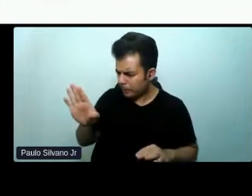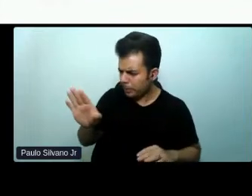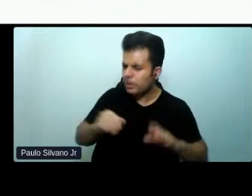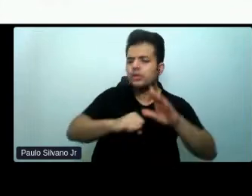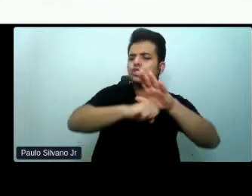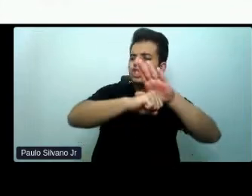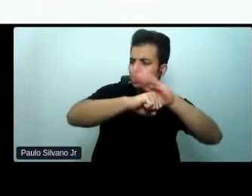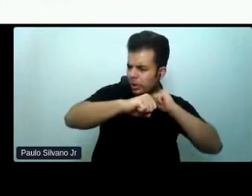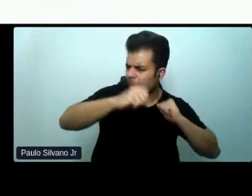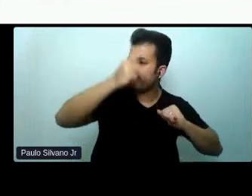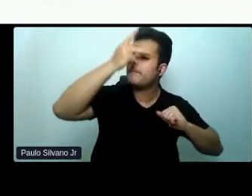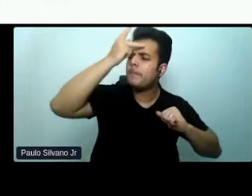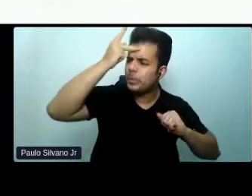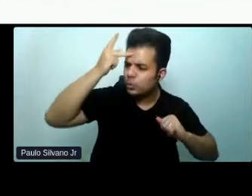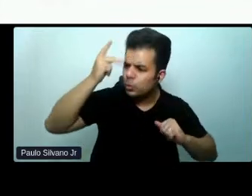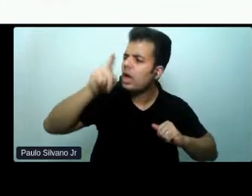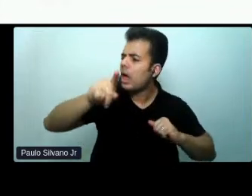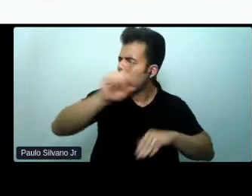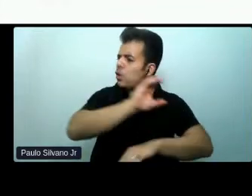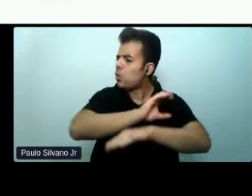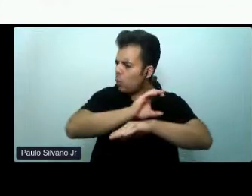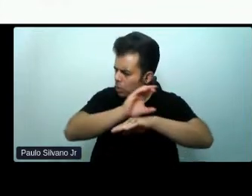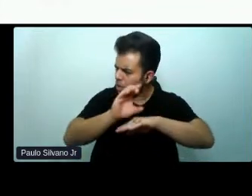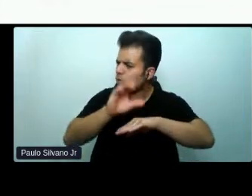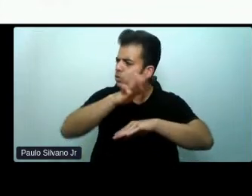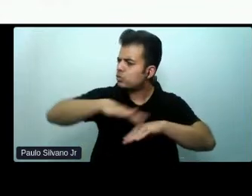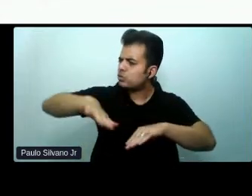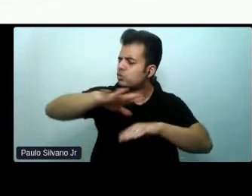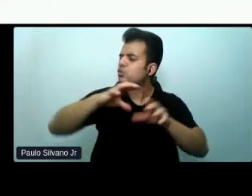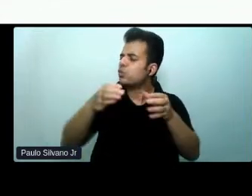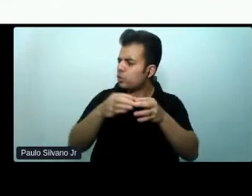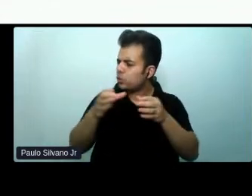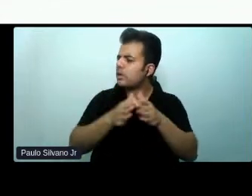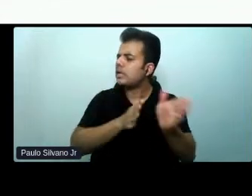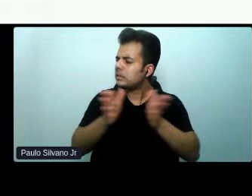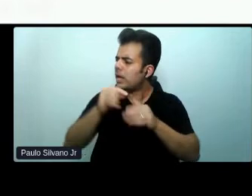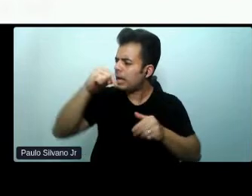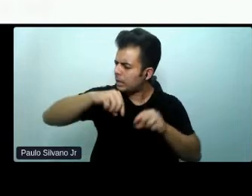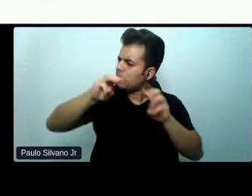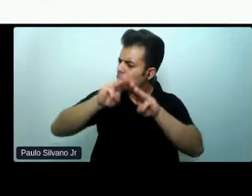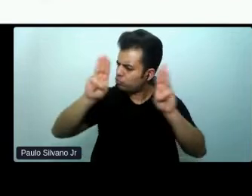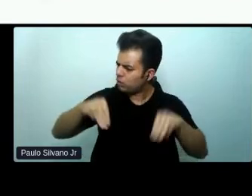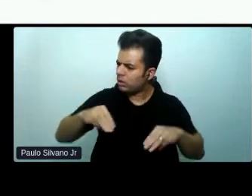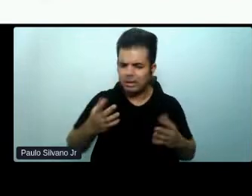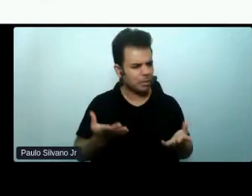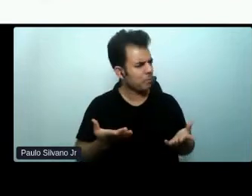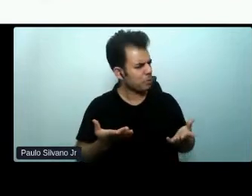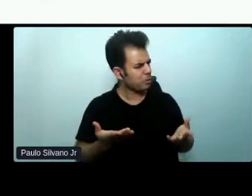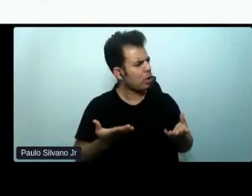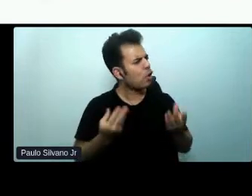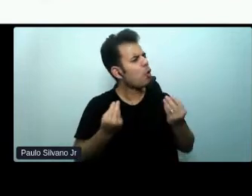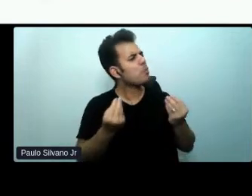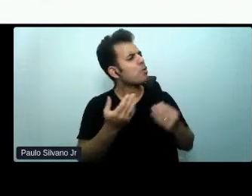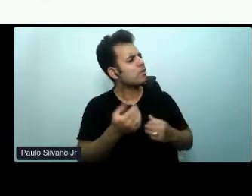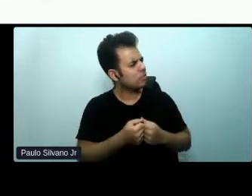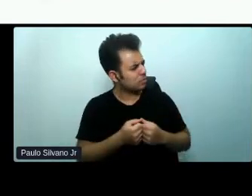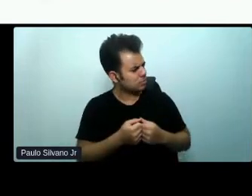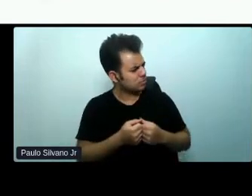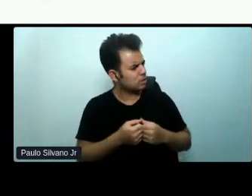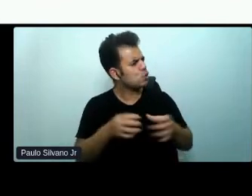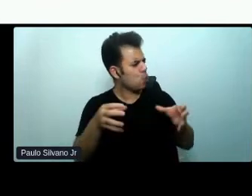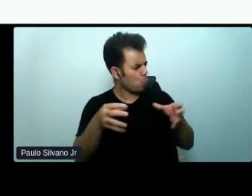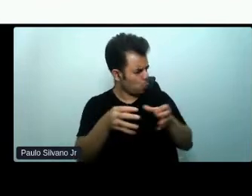chamar tal pessoa que ele é o coordenador do grupo de acessibilidade aqui do museu. Falei, mas como assim? Grupo